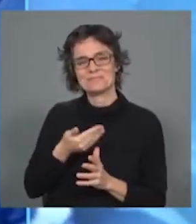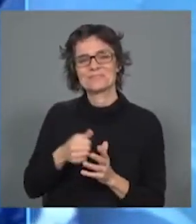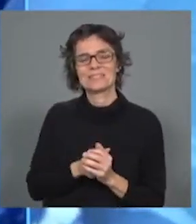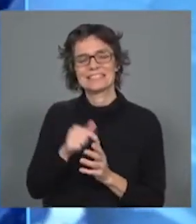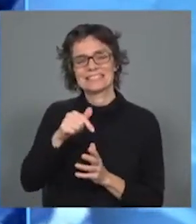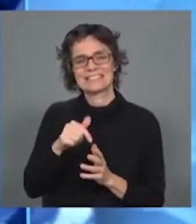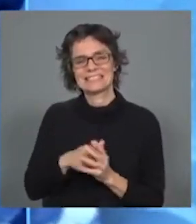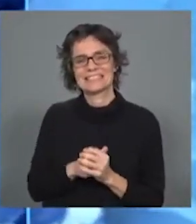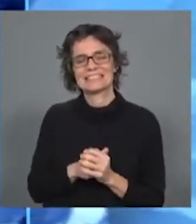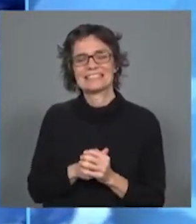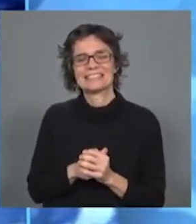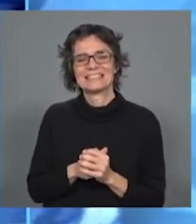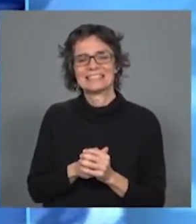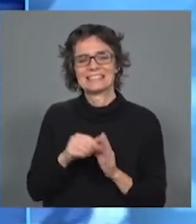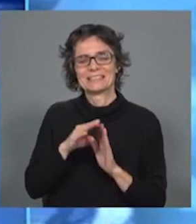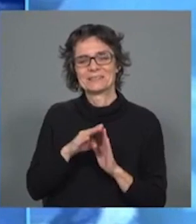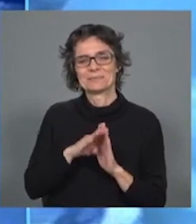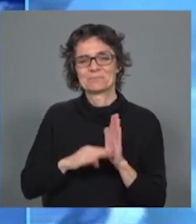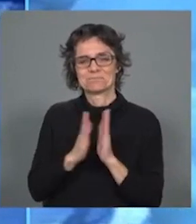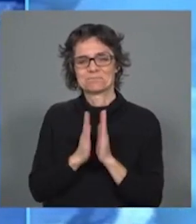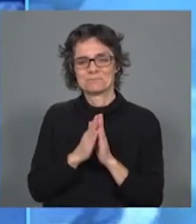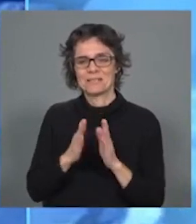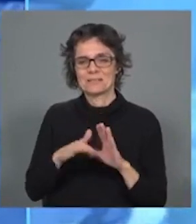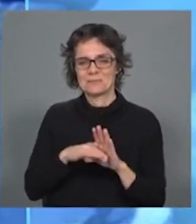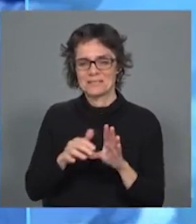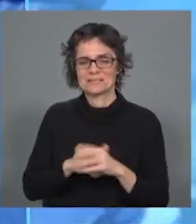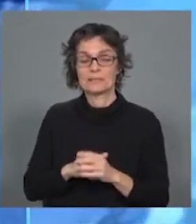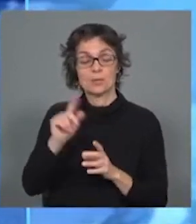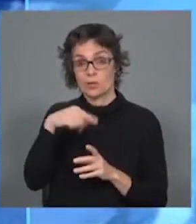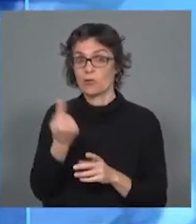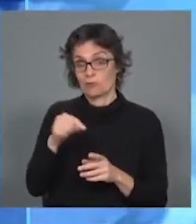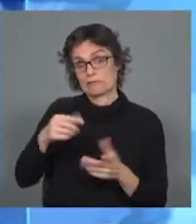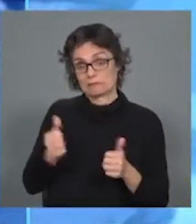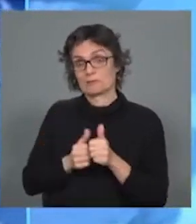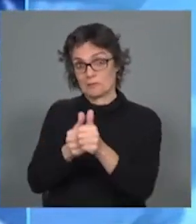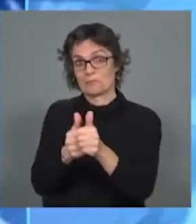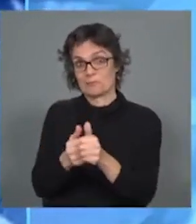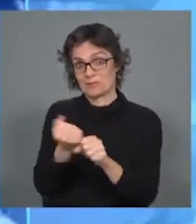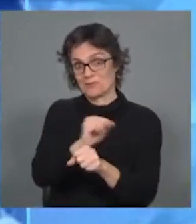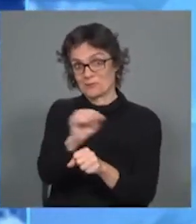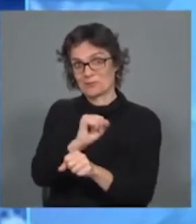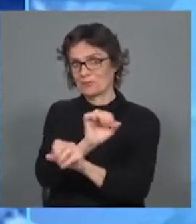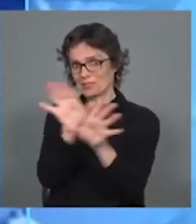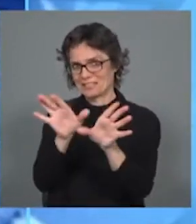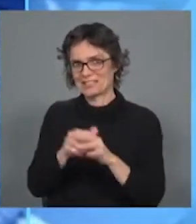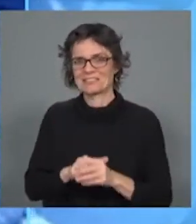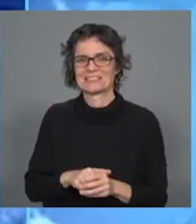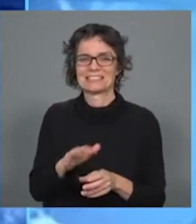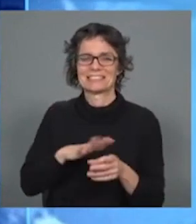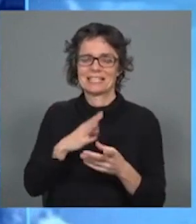certamente próximos a acompanhar aquilo que for acontecendo também nesta Cátedra de Estudos Bíblicos